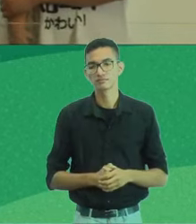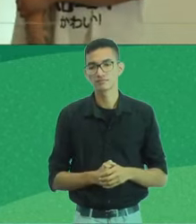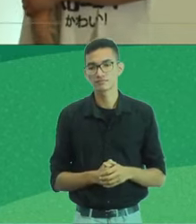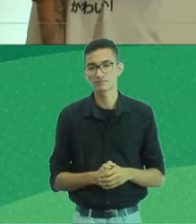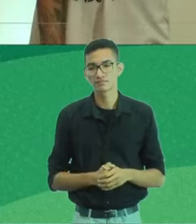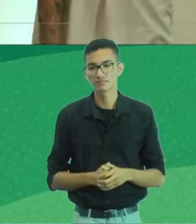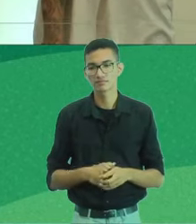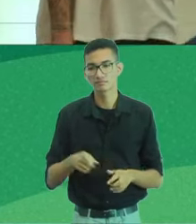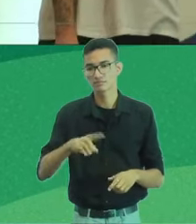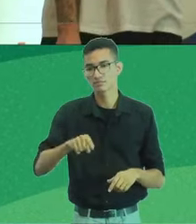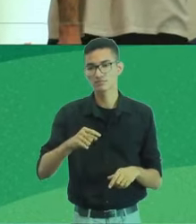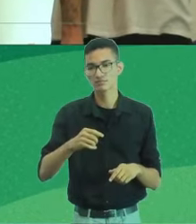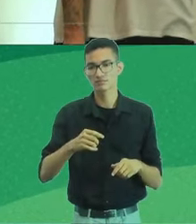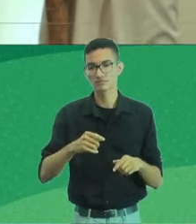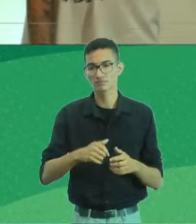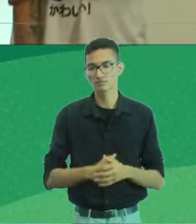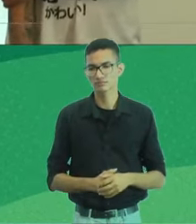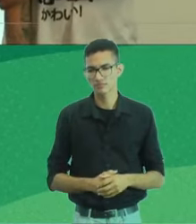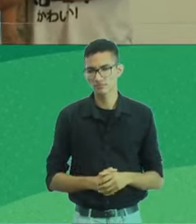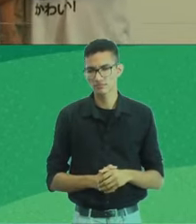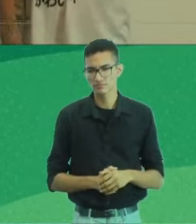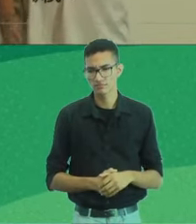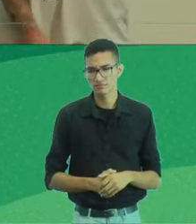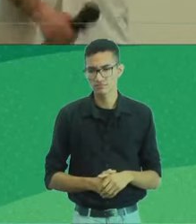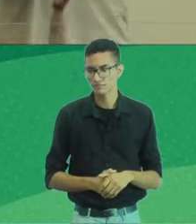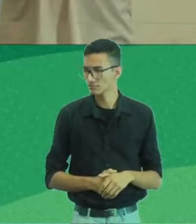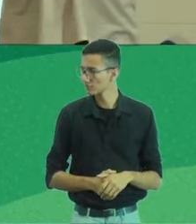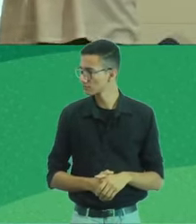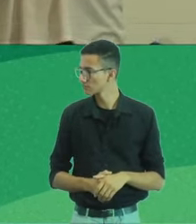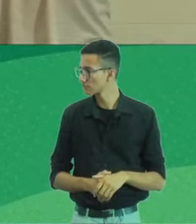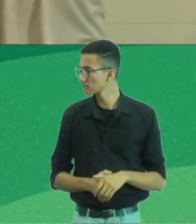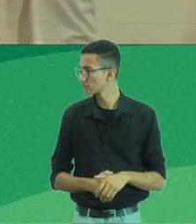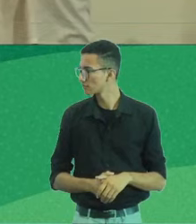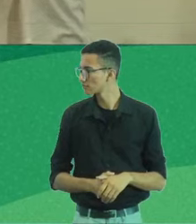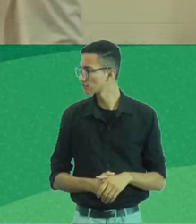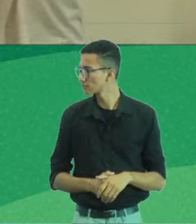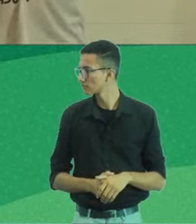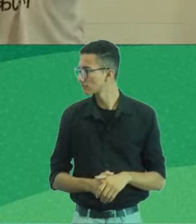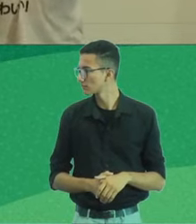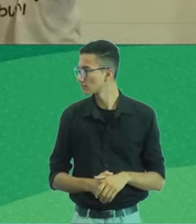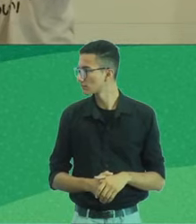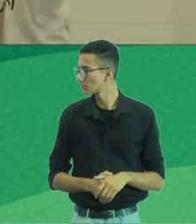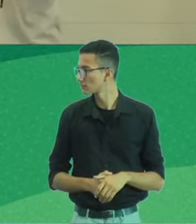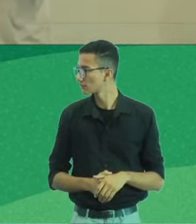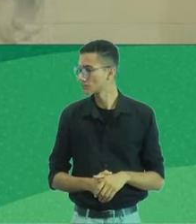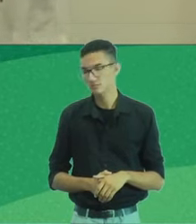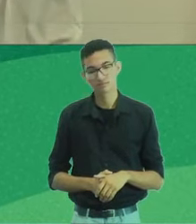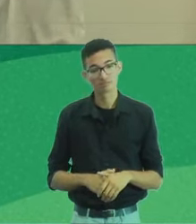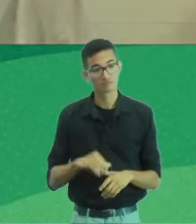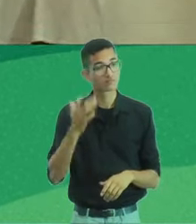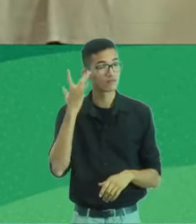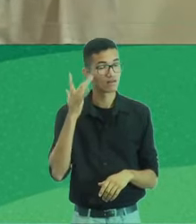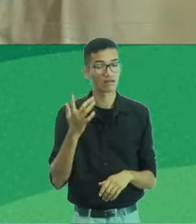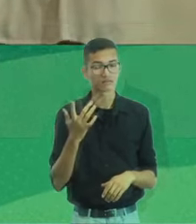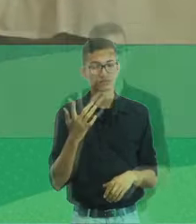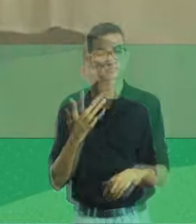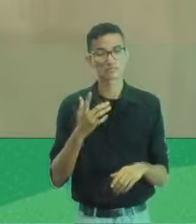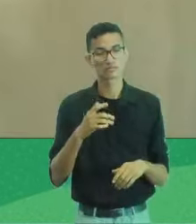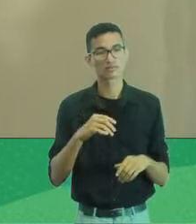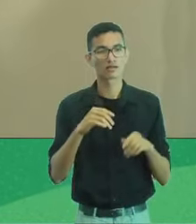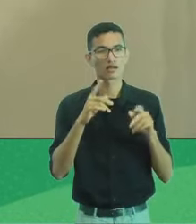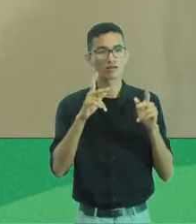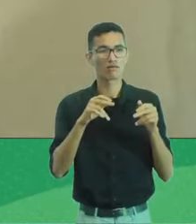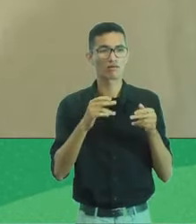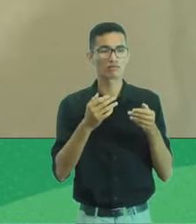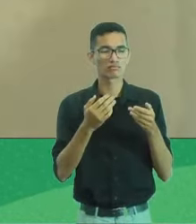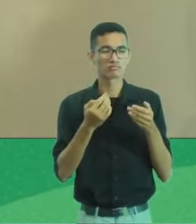sei que hoje em dia é maravilhoso é isto eu acho que isso é uma questão de demonstrar